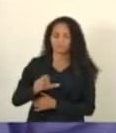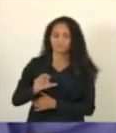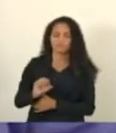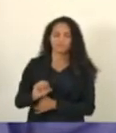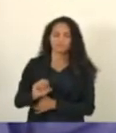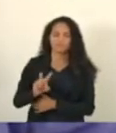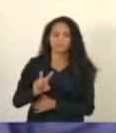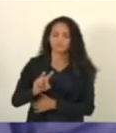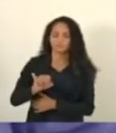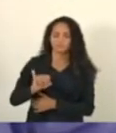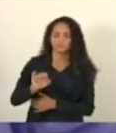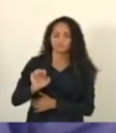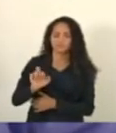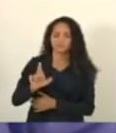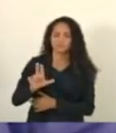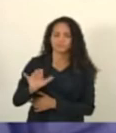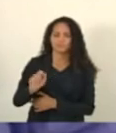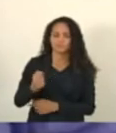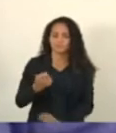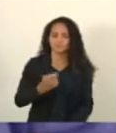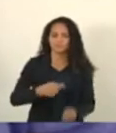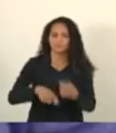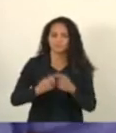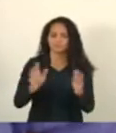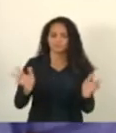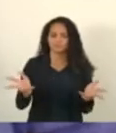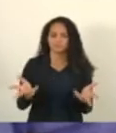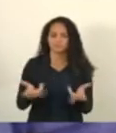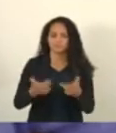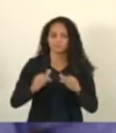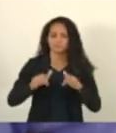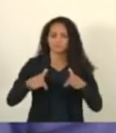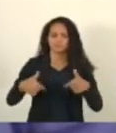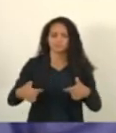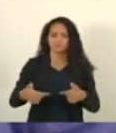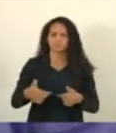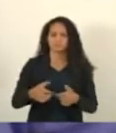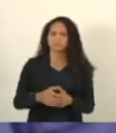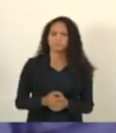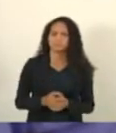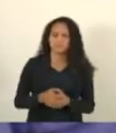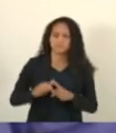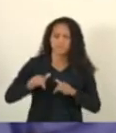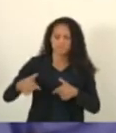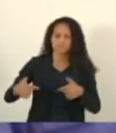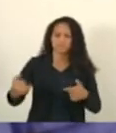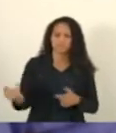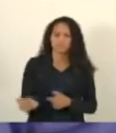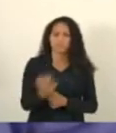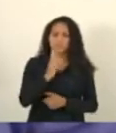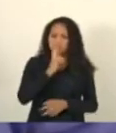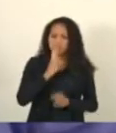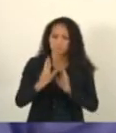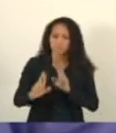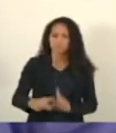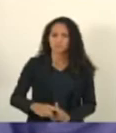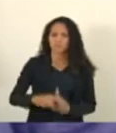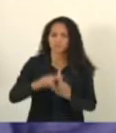uma administração brilhante e de grandes resultados para o povo